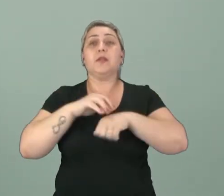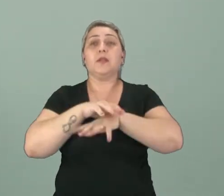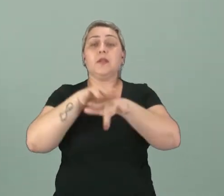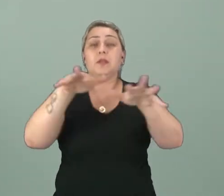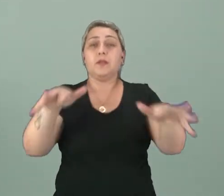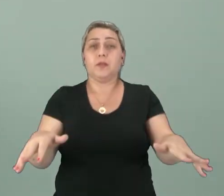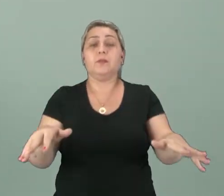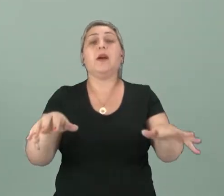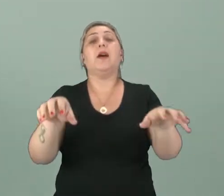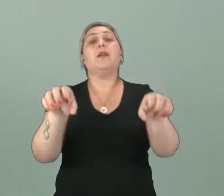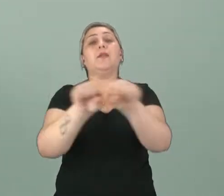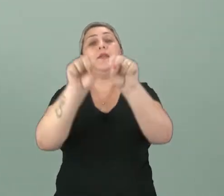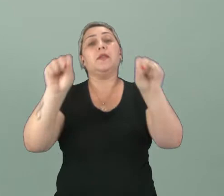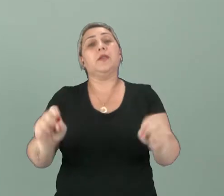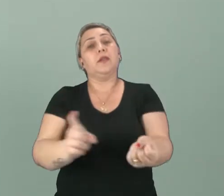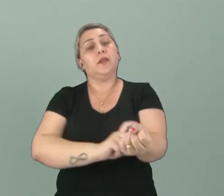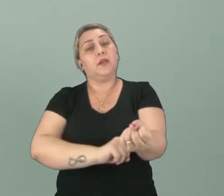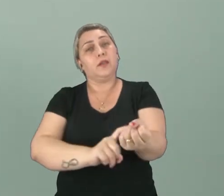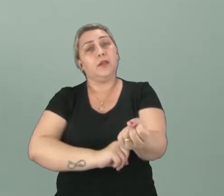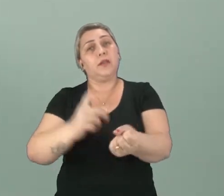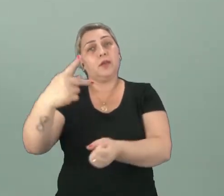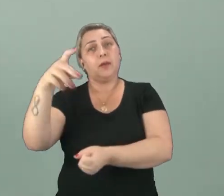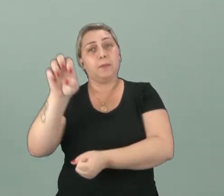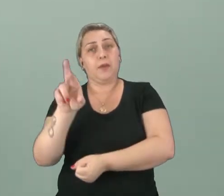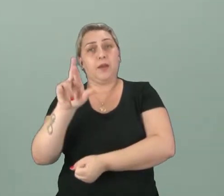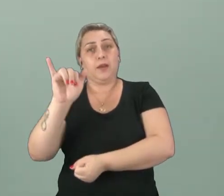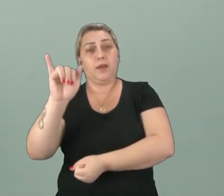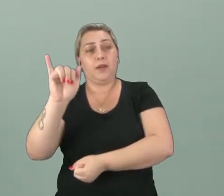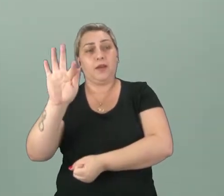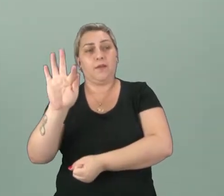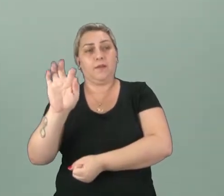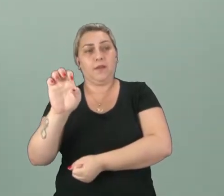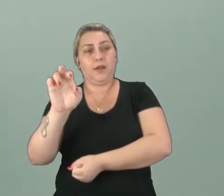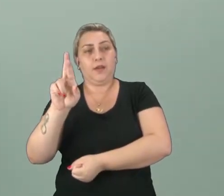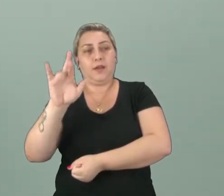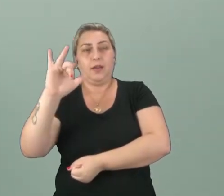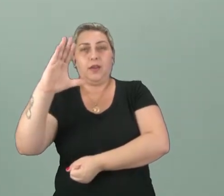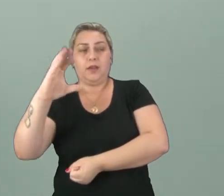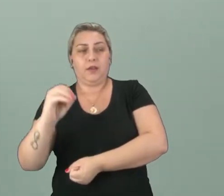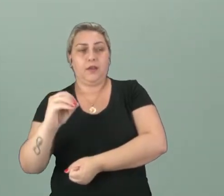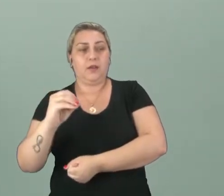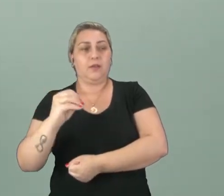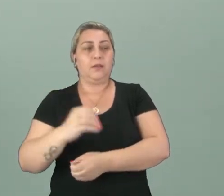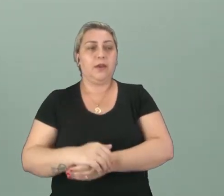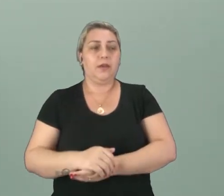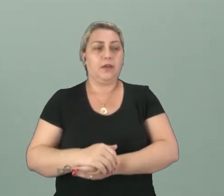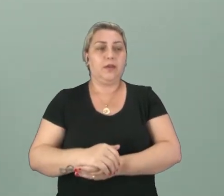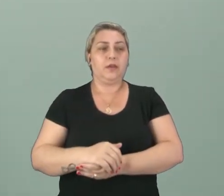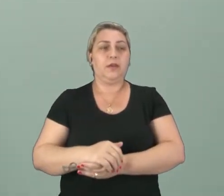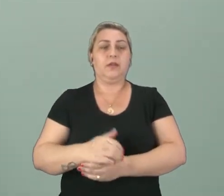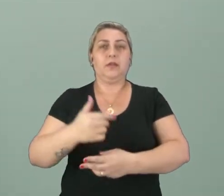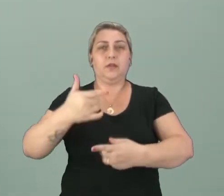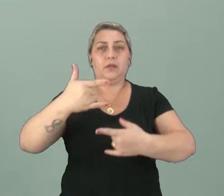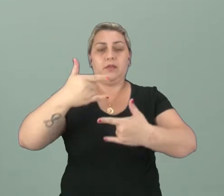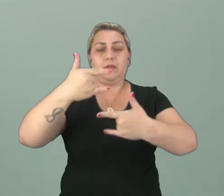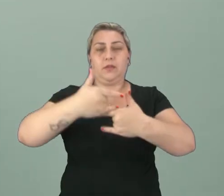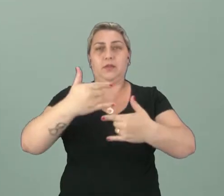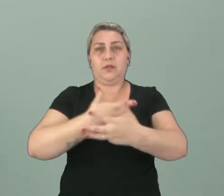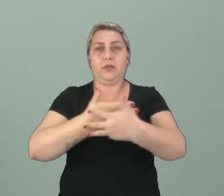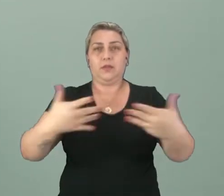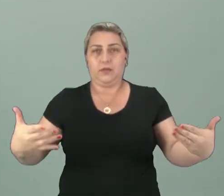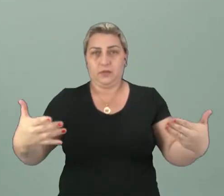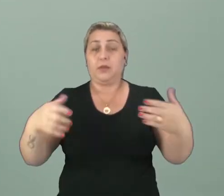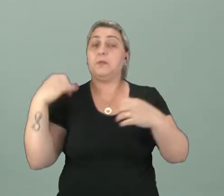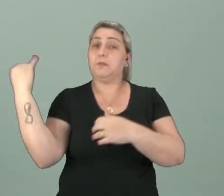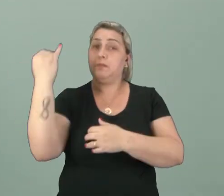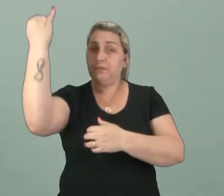informações para o sistema nervoso periférico, que já vão ser os nossos nervos, que nós encontramos em praticamente todo o nosso corpo, tá? E aí,